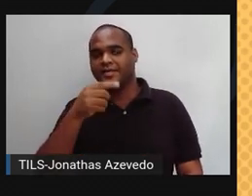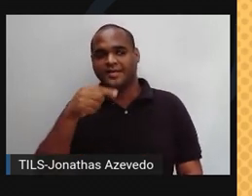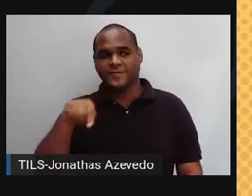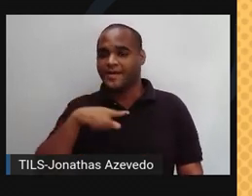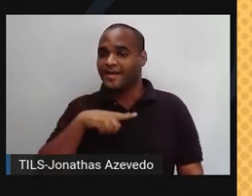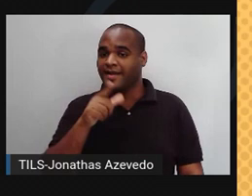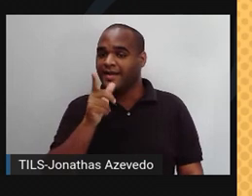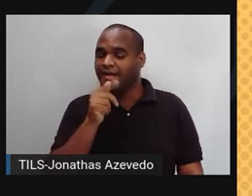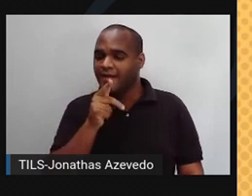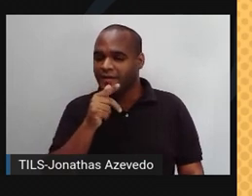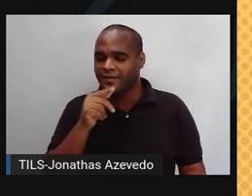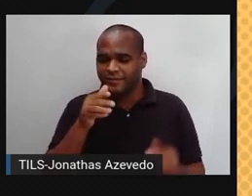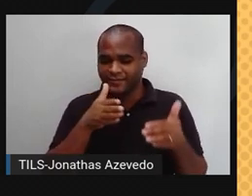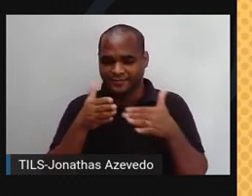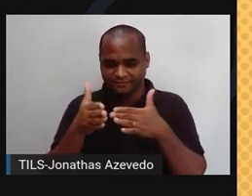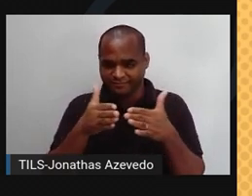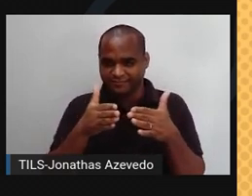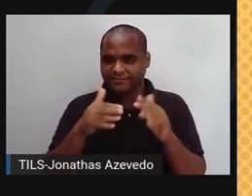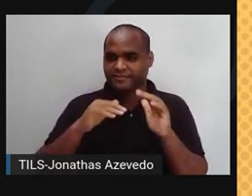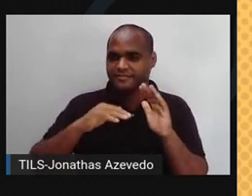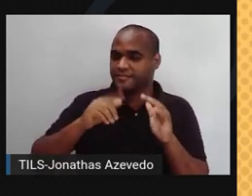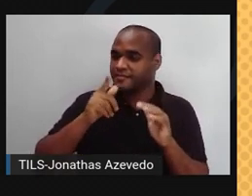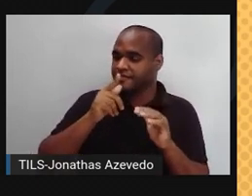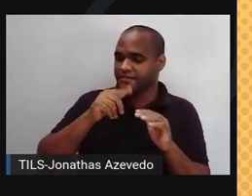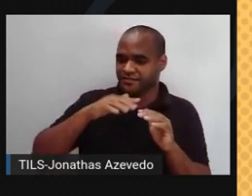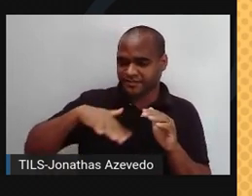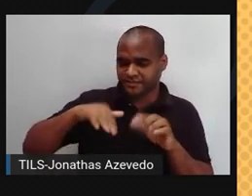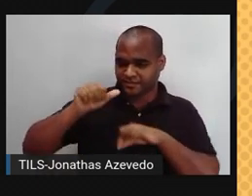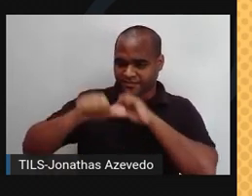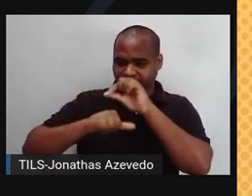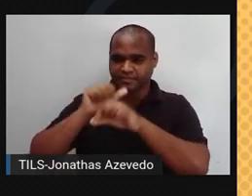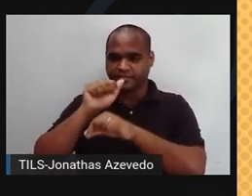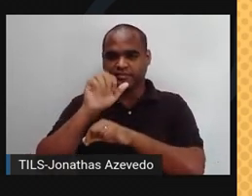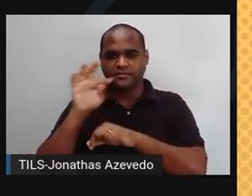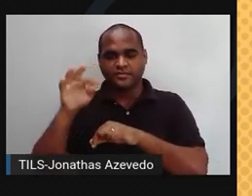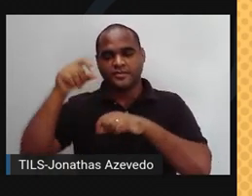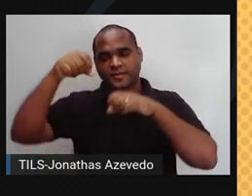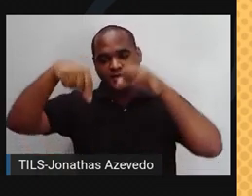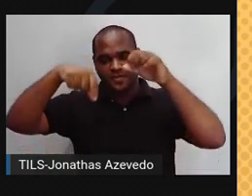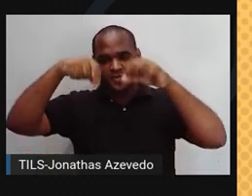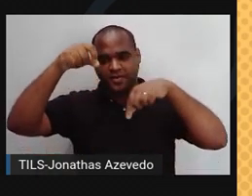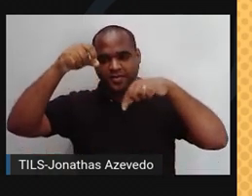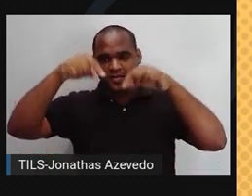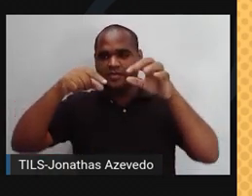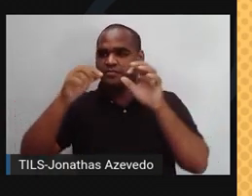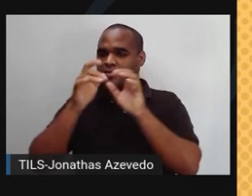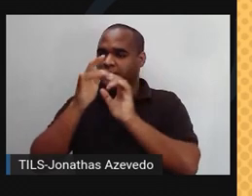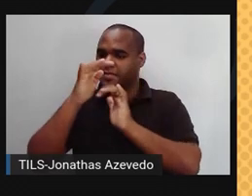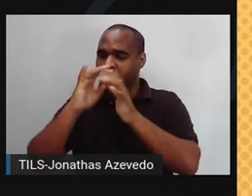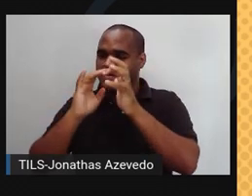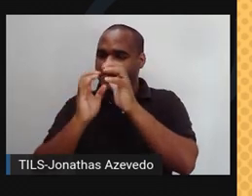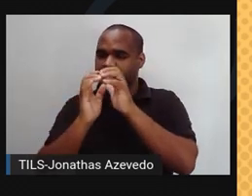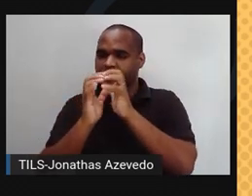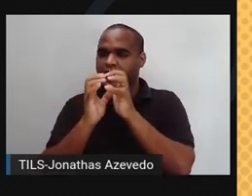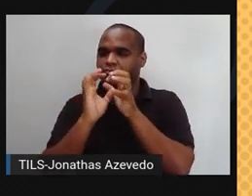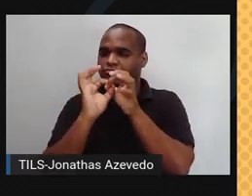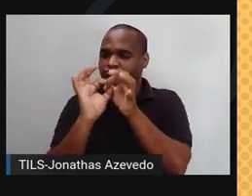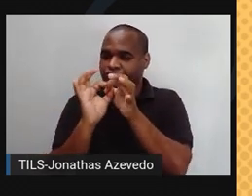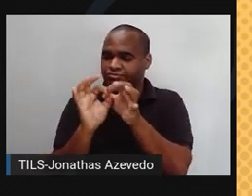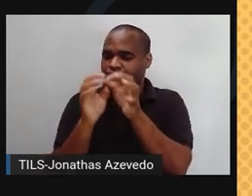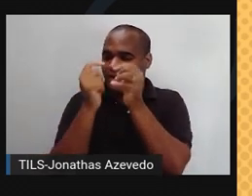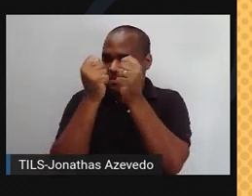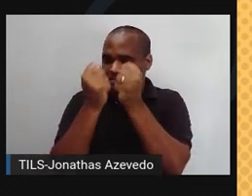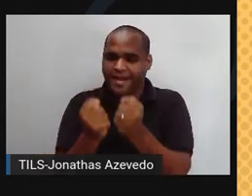na atmosfera aconteça assim continua até que as gotículas de água começam a se unir ficando muito